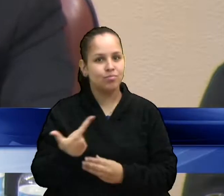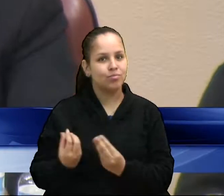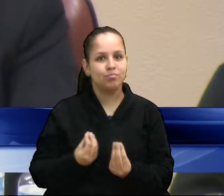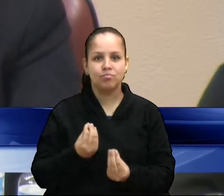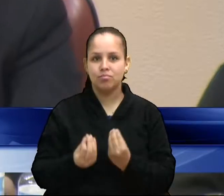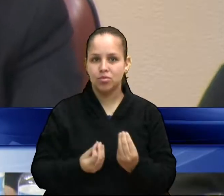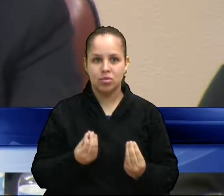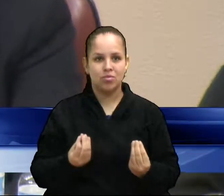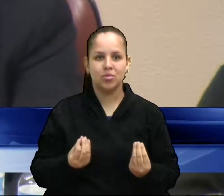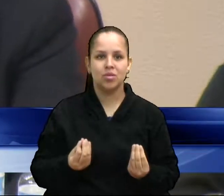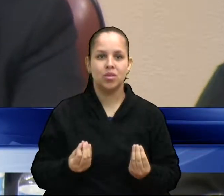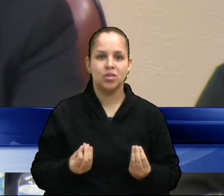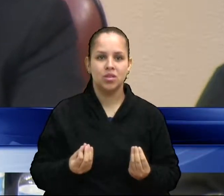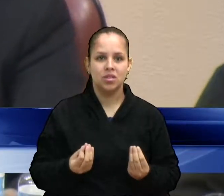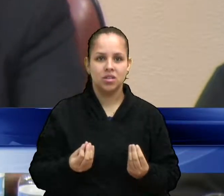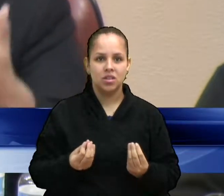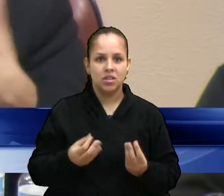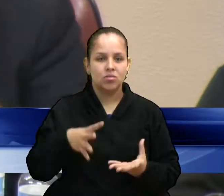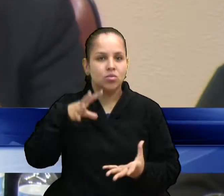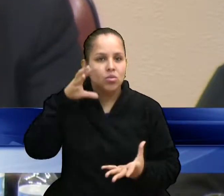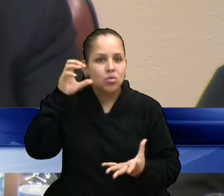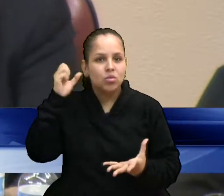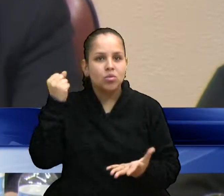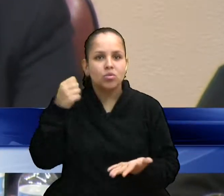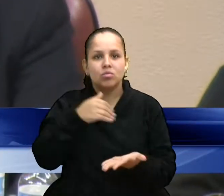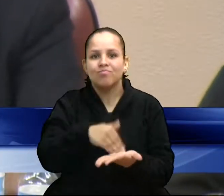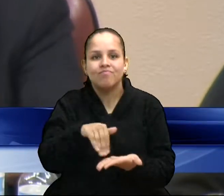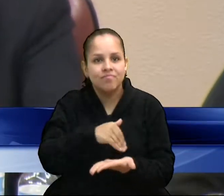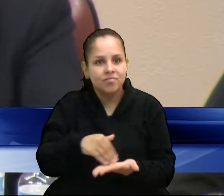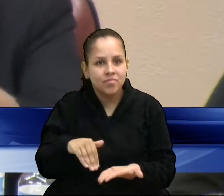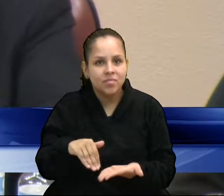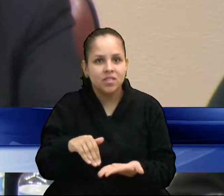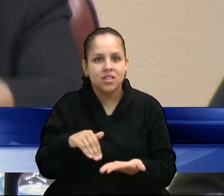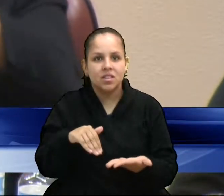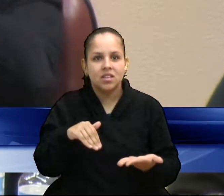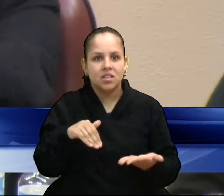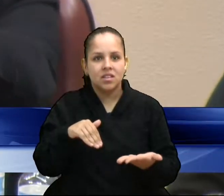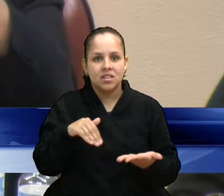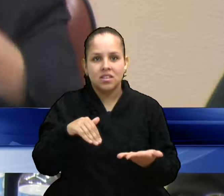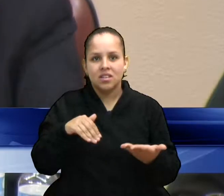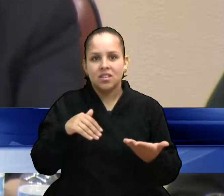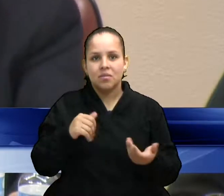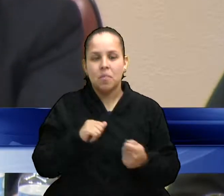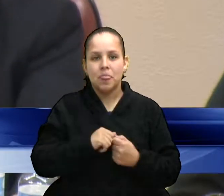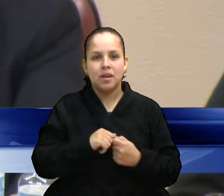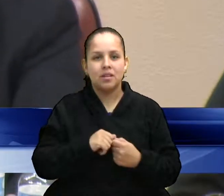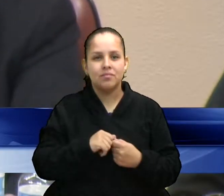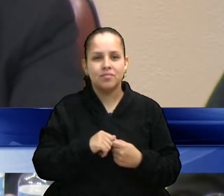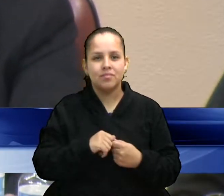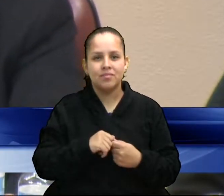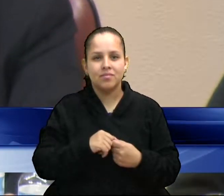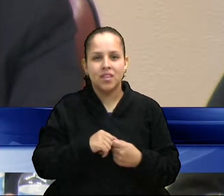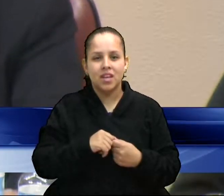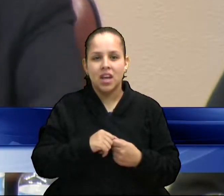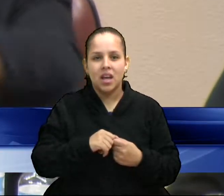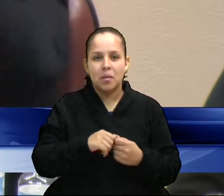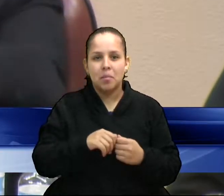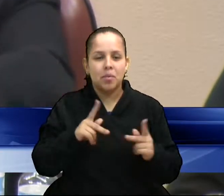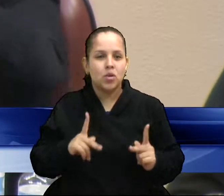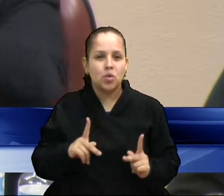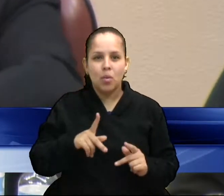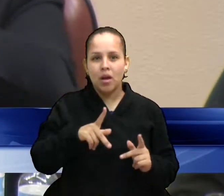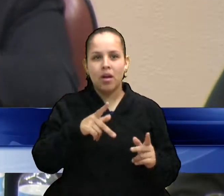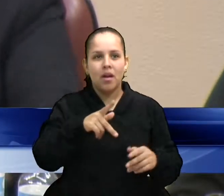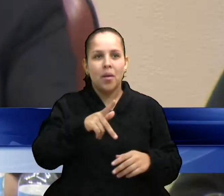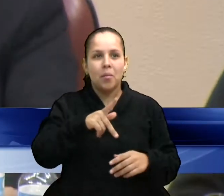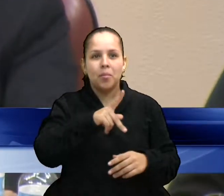Me desculpe o secretário, mas no meu entendimento passa a ser sim um fantoche do prefeito, da gestor, né? Não cumpre um